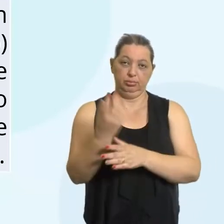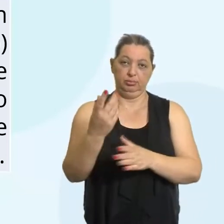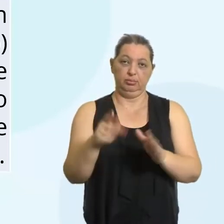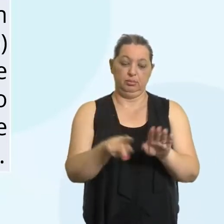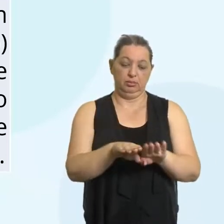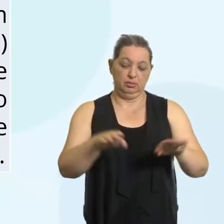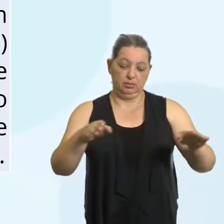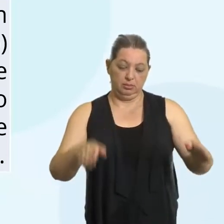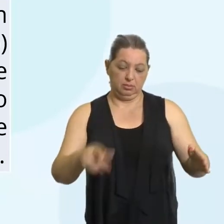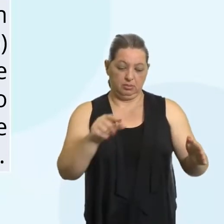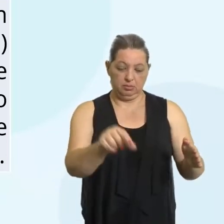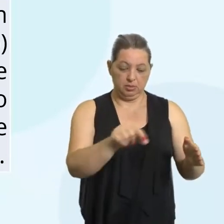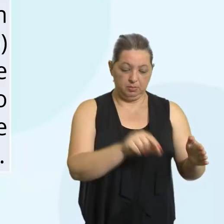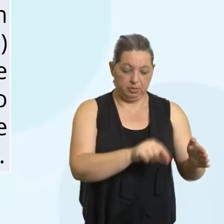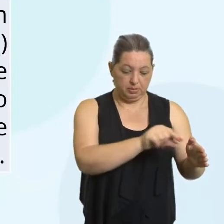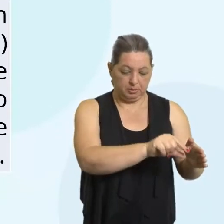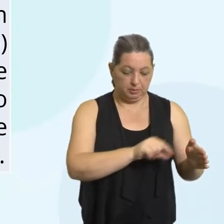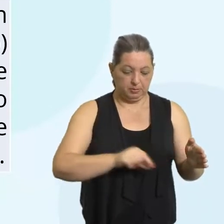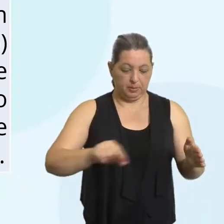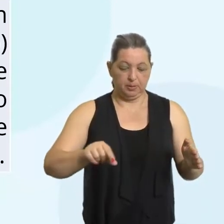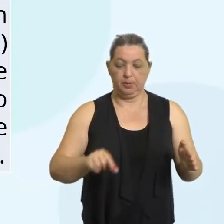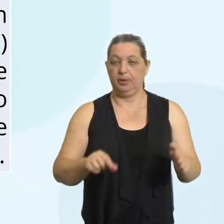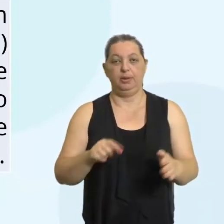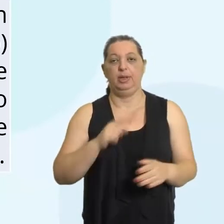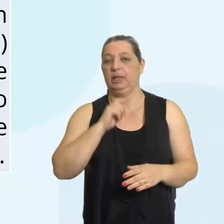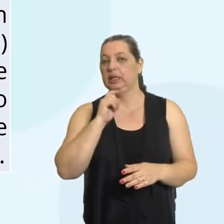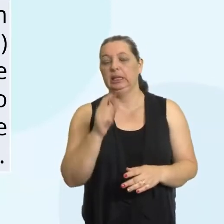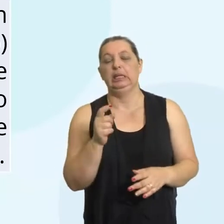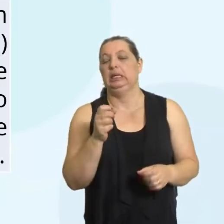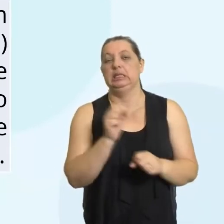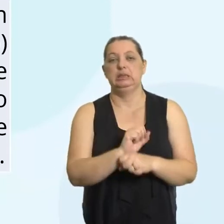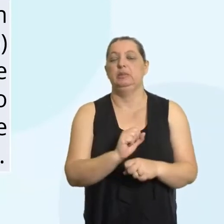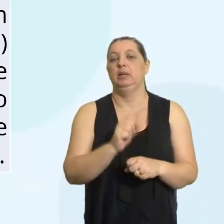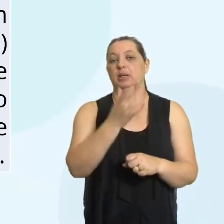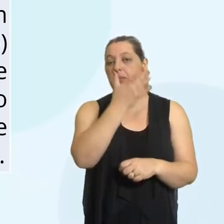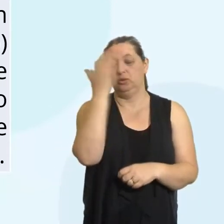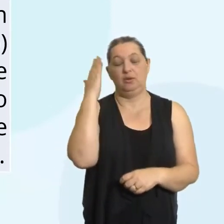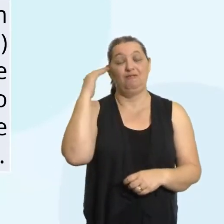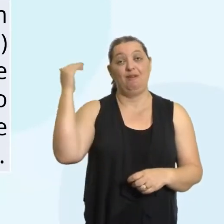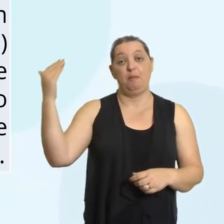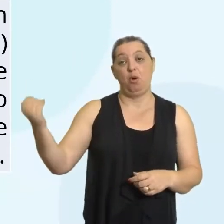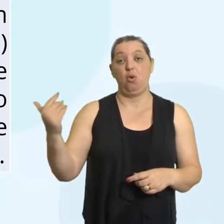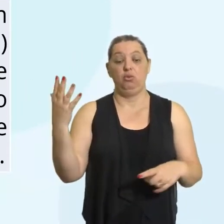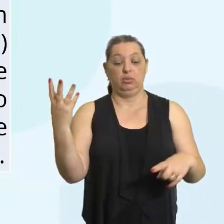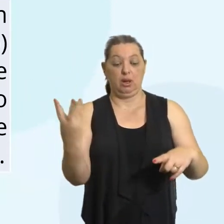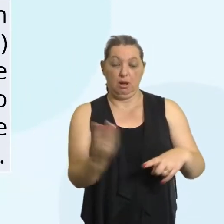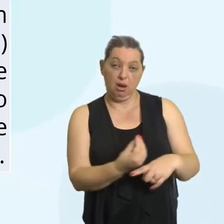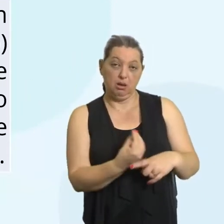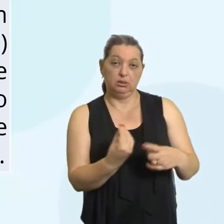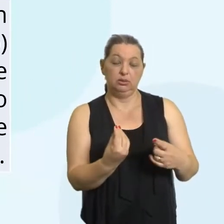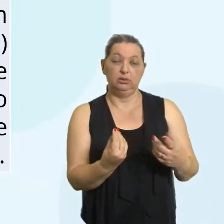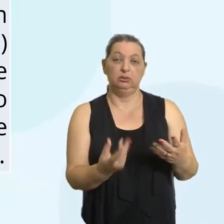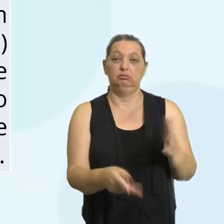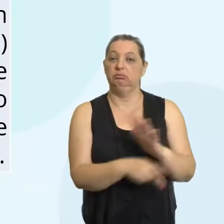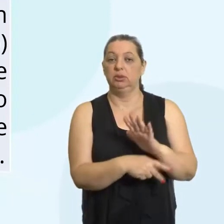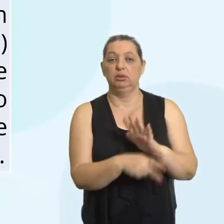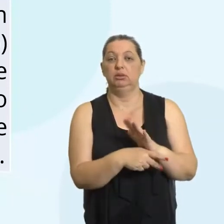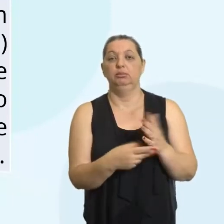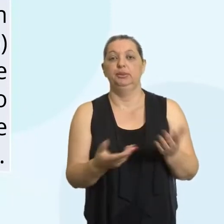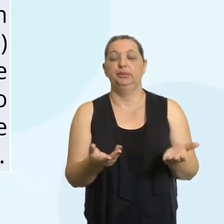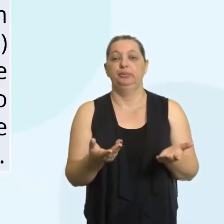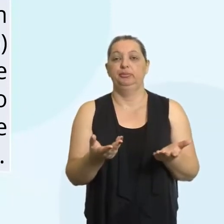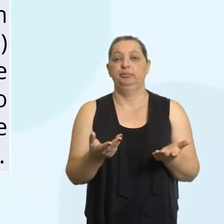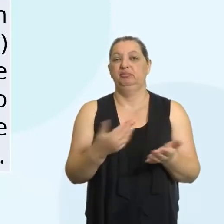construindo a maquete não precisa de uma perícia técnica ninguém tá esperando artistas renomados obras-primas é o